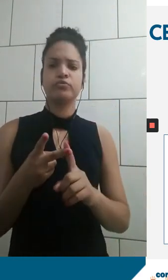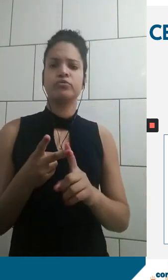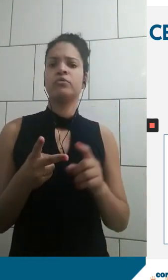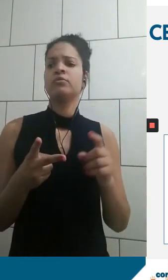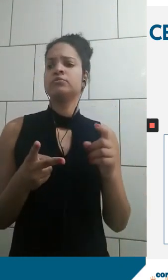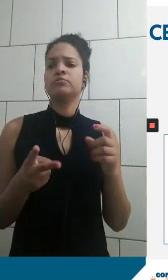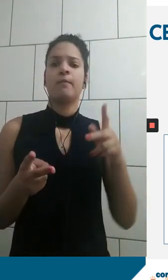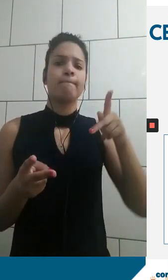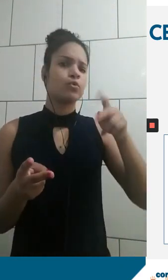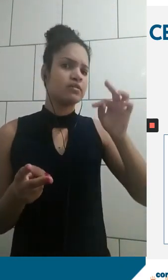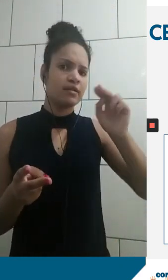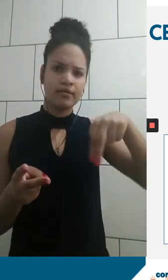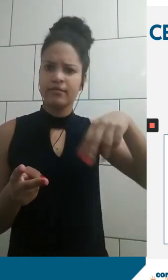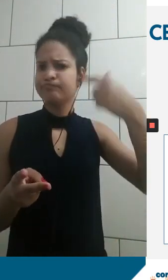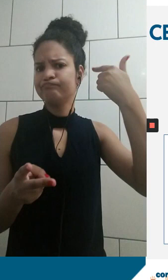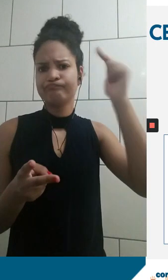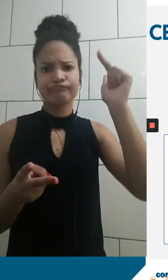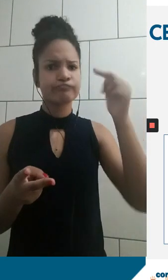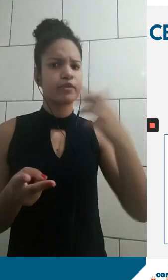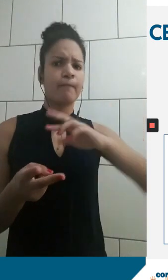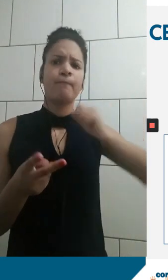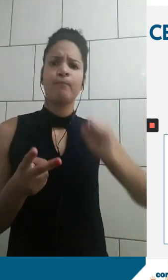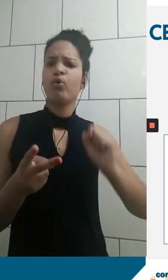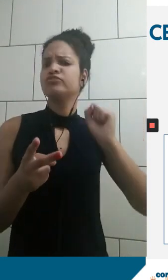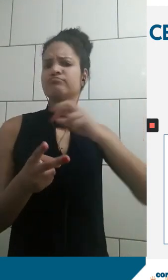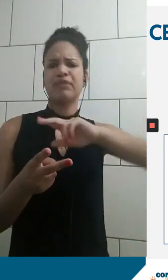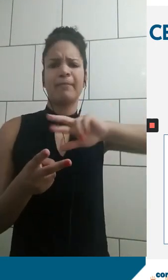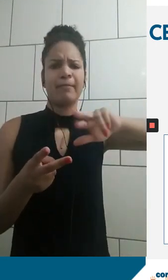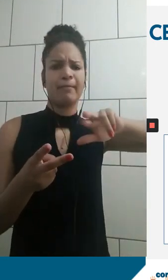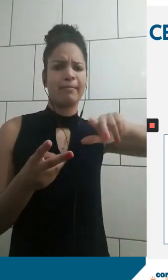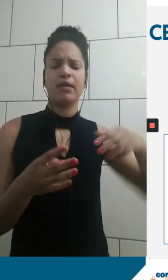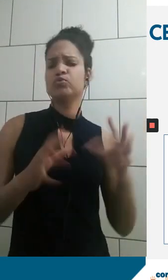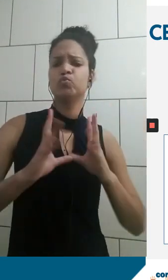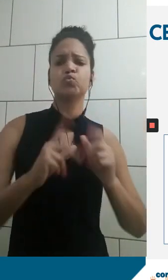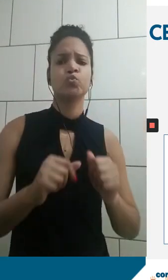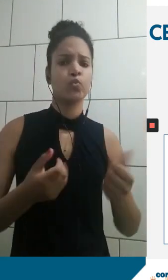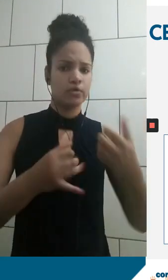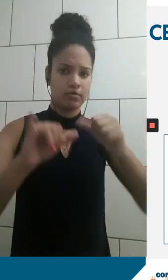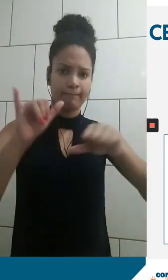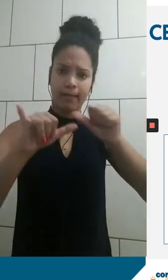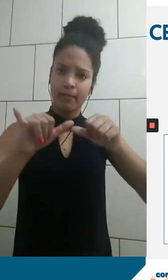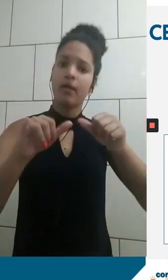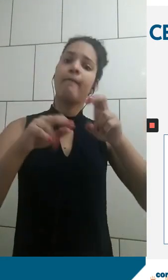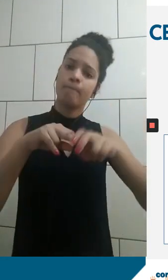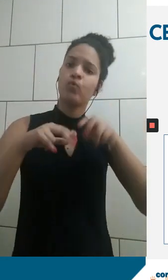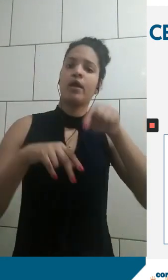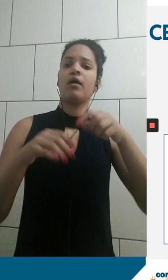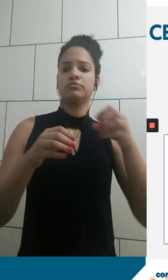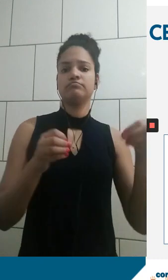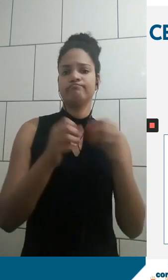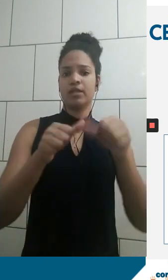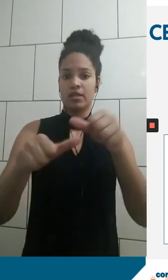reações químicas que ocorrem no organismo, ocorrem devido à ação enzimática. E, importantíssimo, a